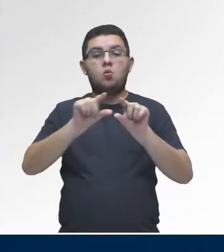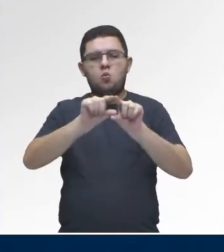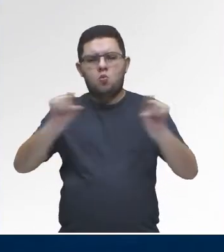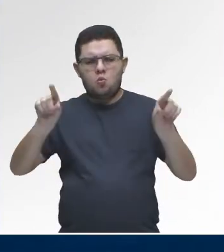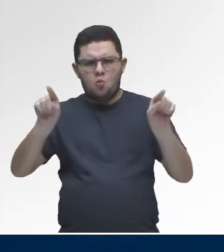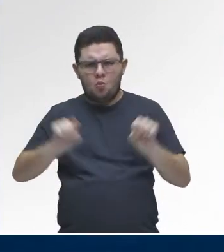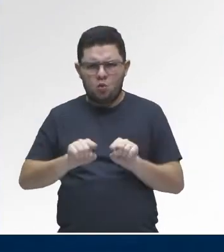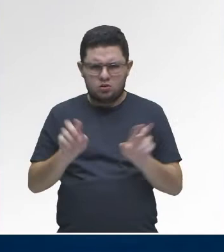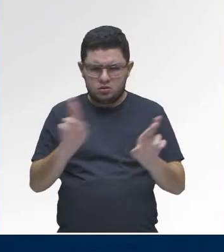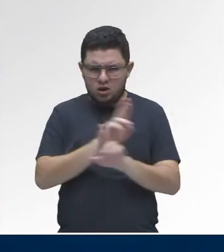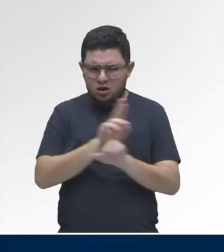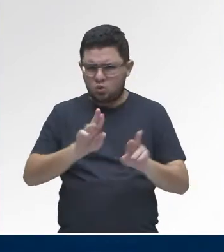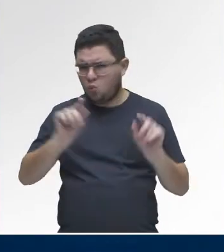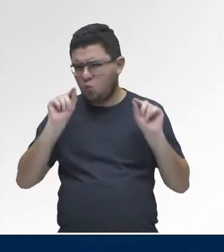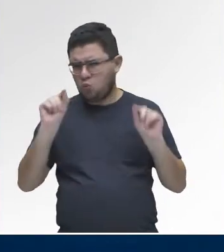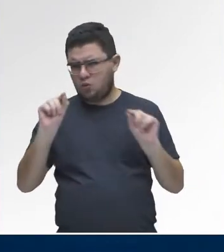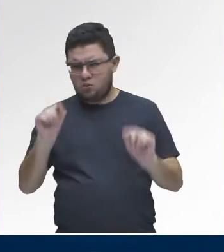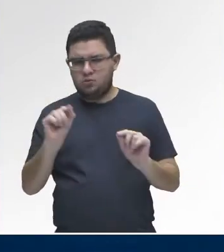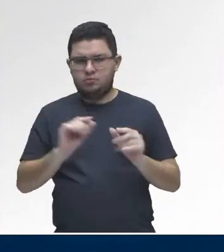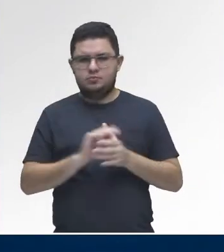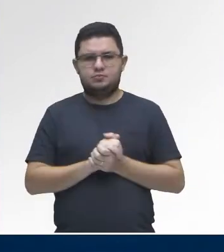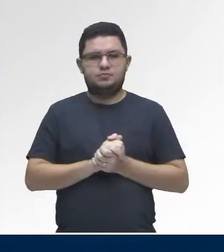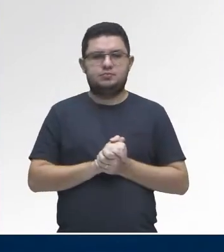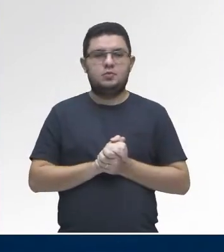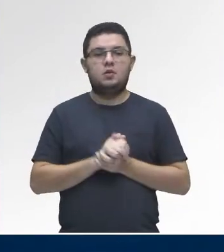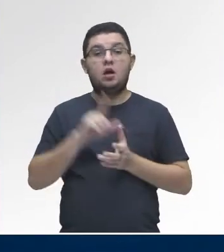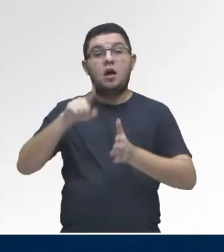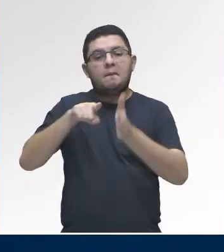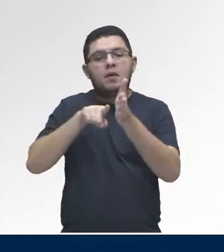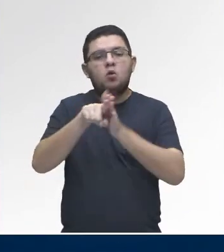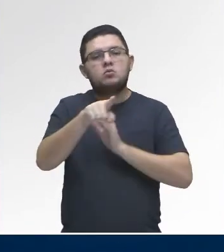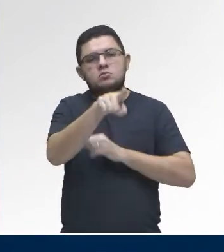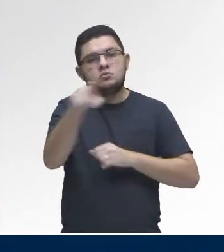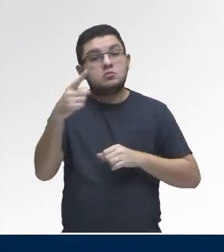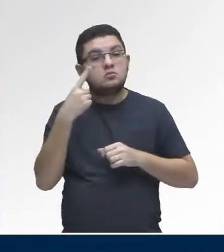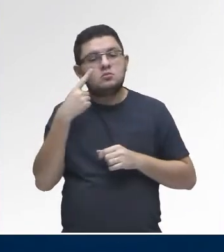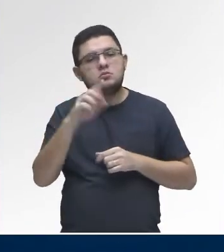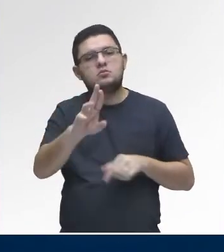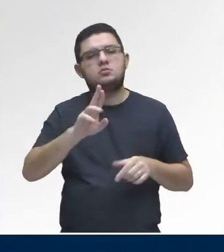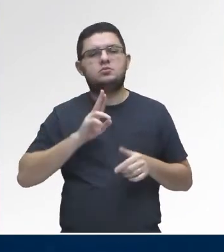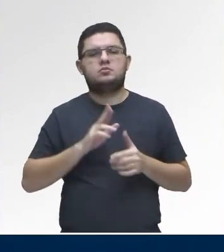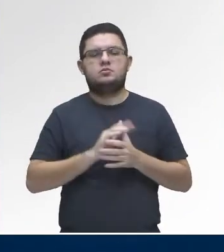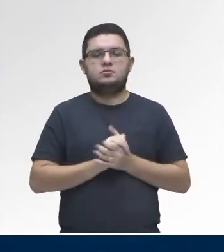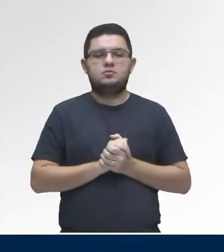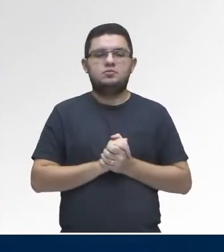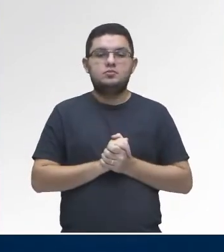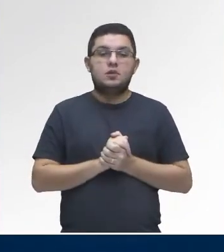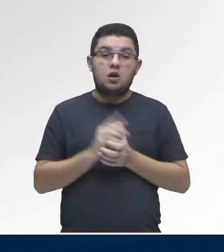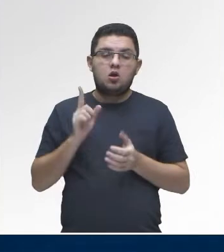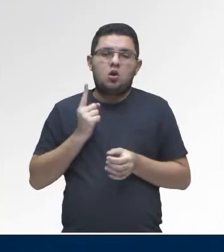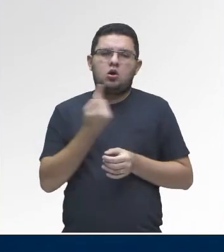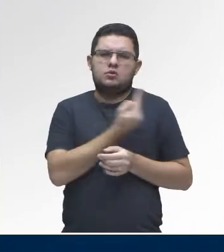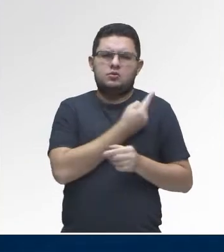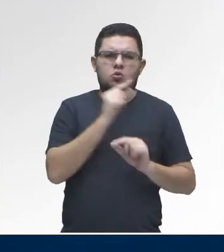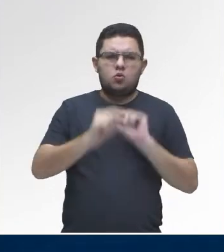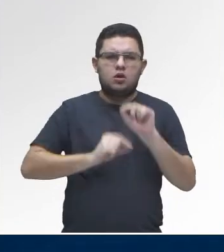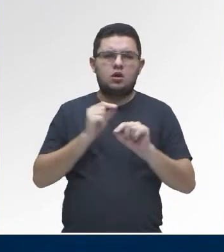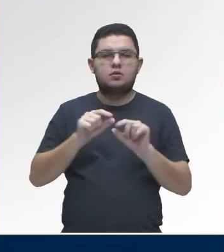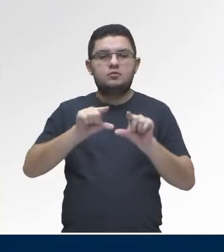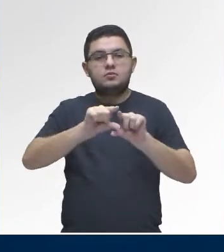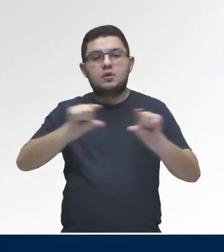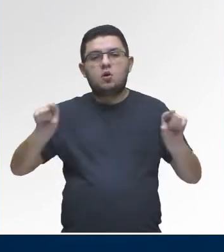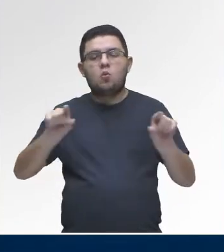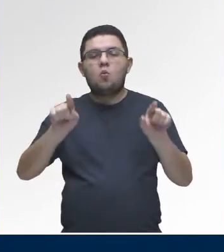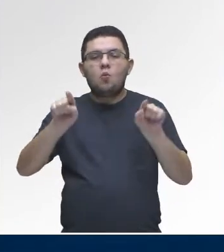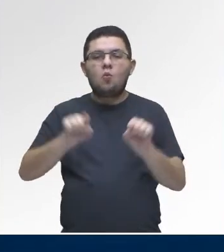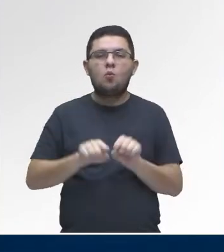uma equação? Esse é o nosso desafio do dia, né? Visto aí que a gente está estudando sobre as equações. E para começar a